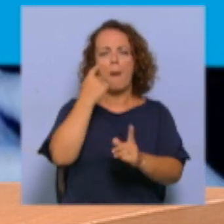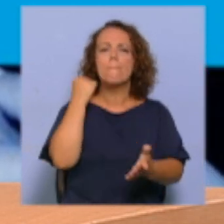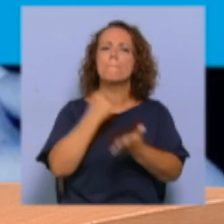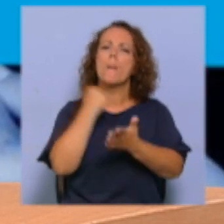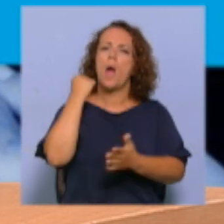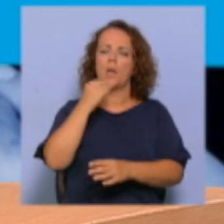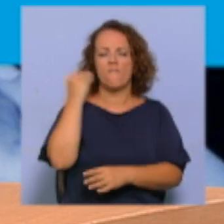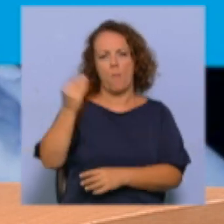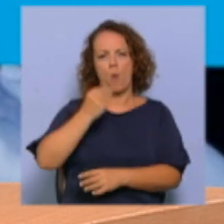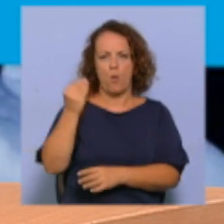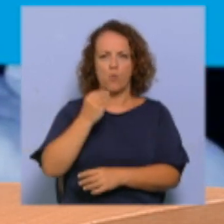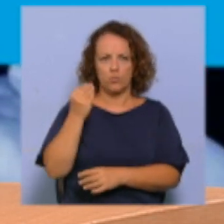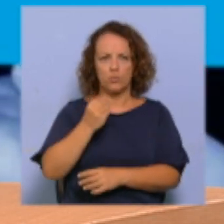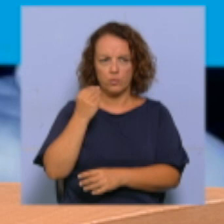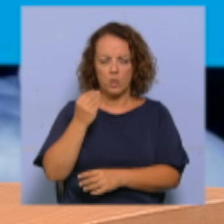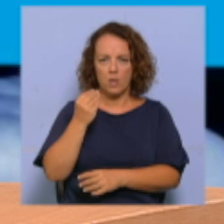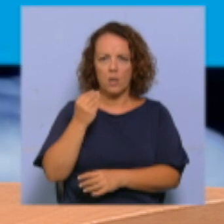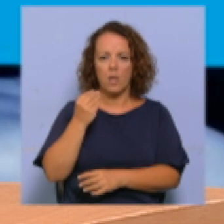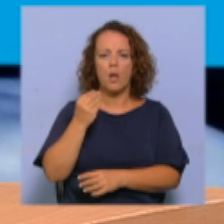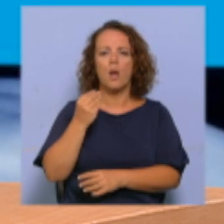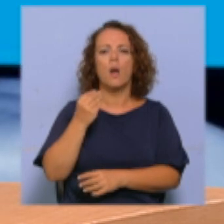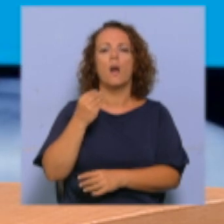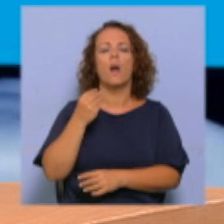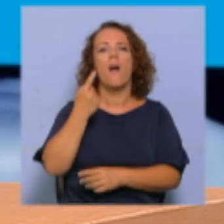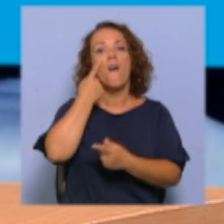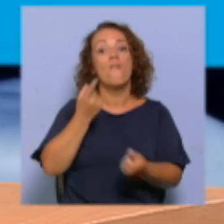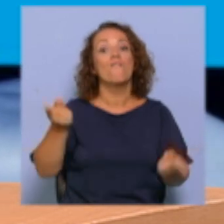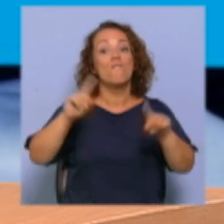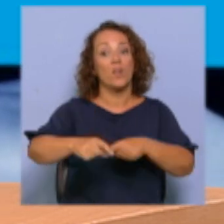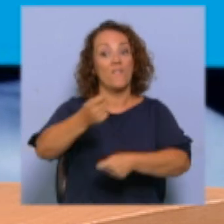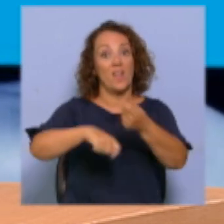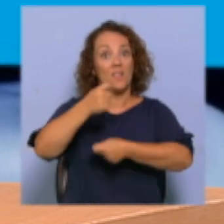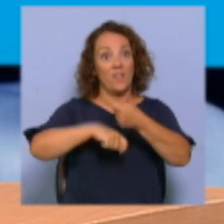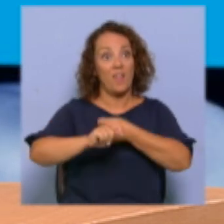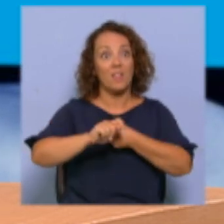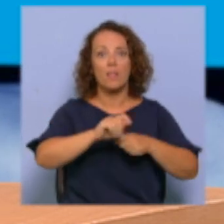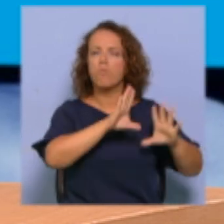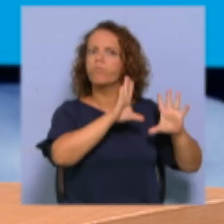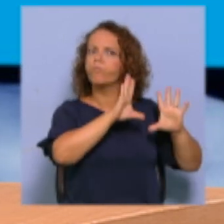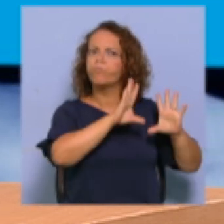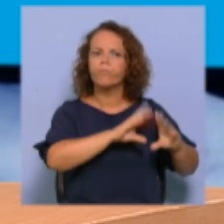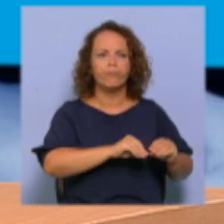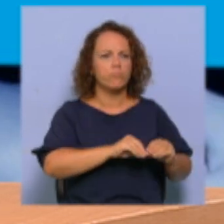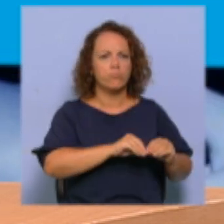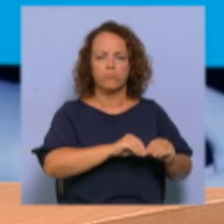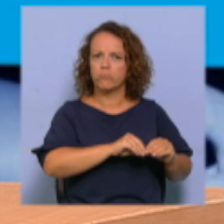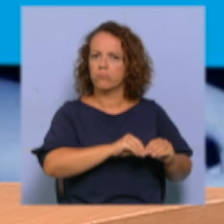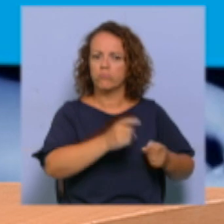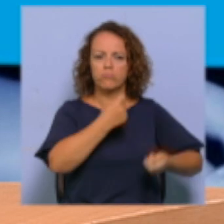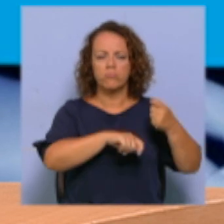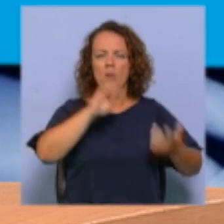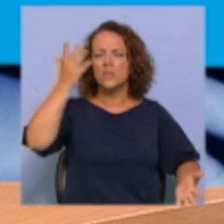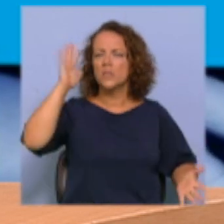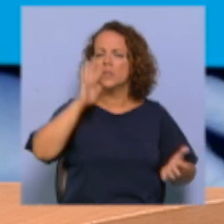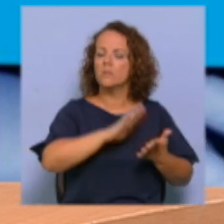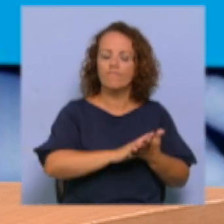usada que só vai ser reposta à venda agora em outubro, ou o que é, portanto esgotou essa venda.